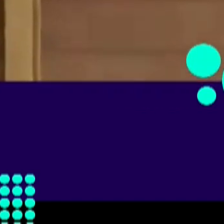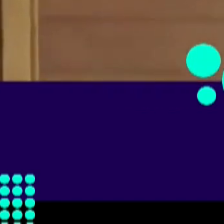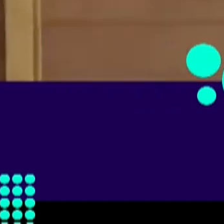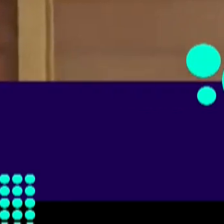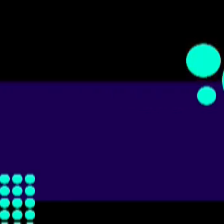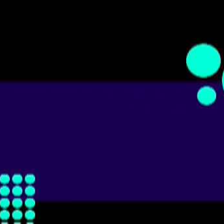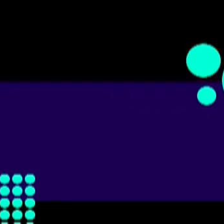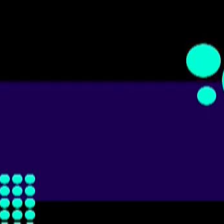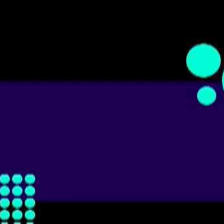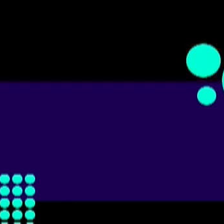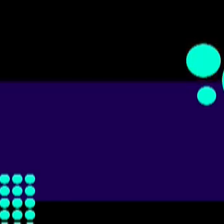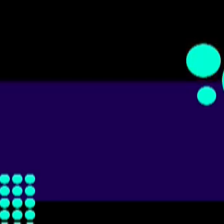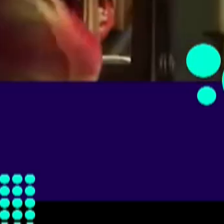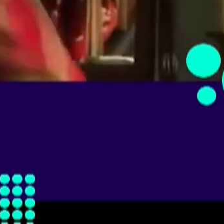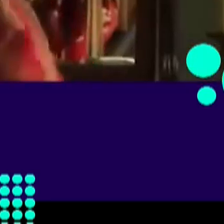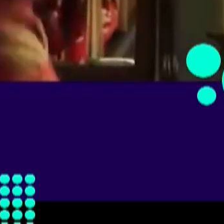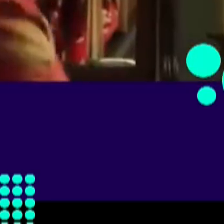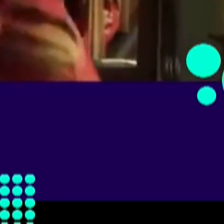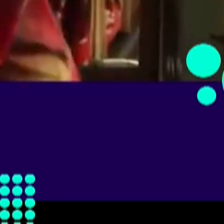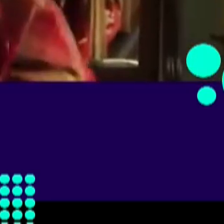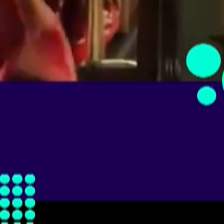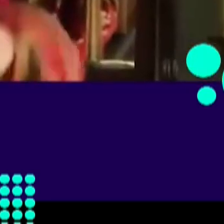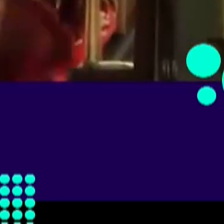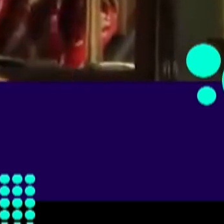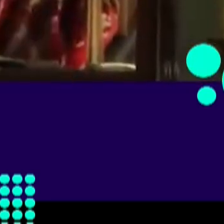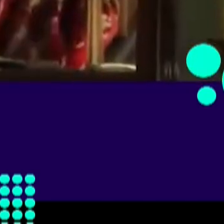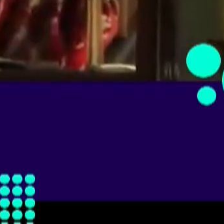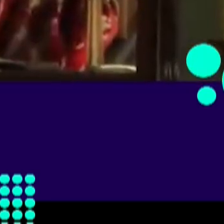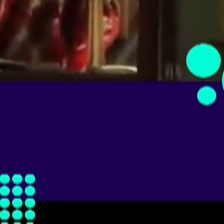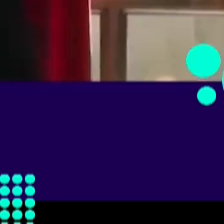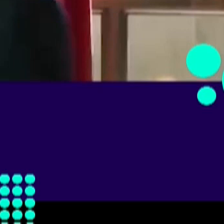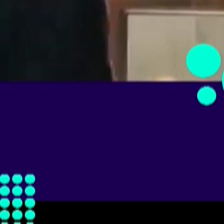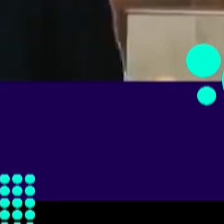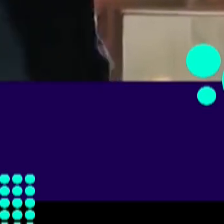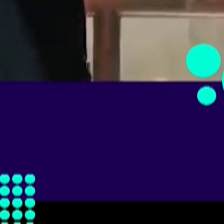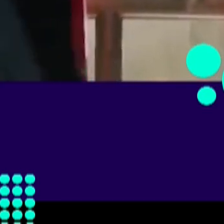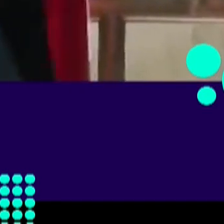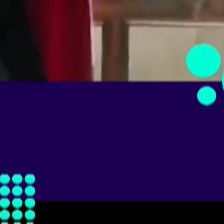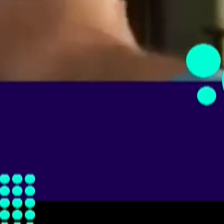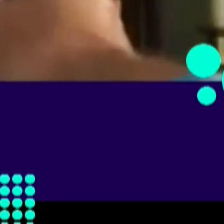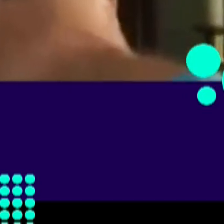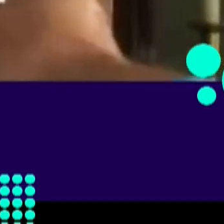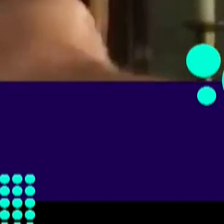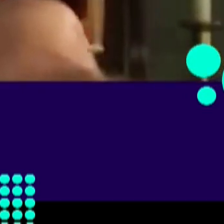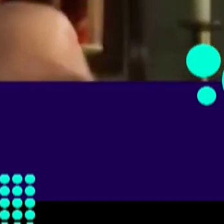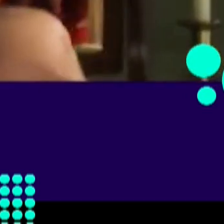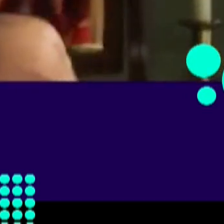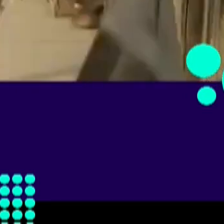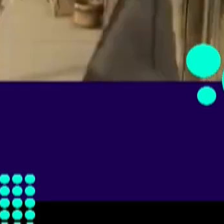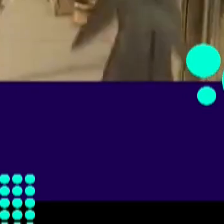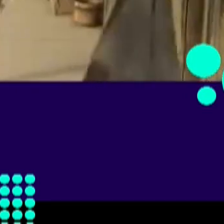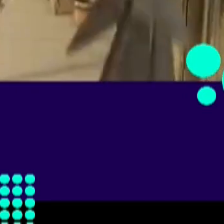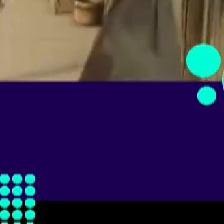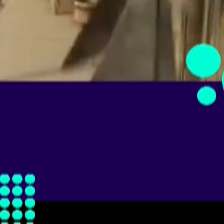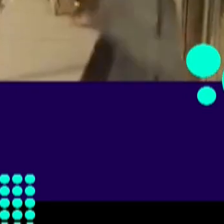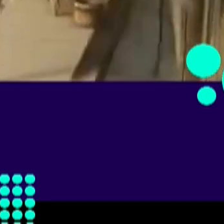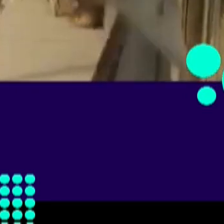What are you doing? You never loved me. You never loved anyone in your life. Don't say that.